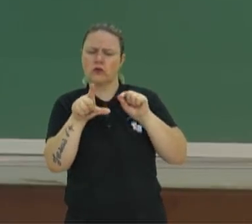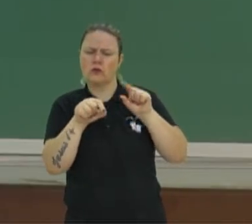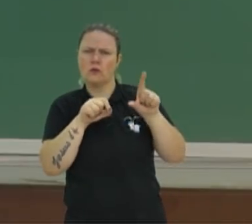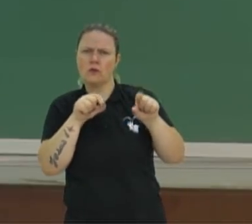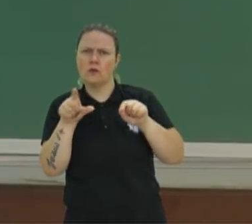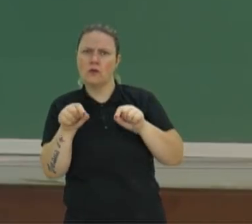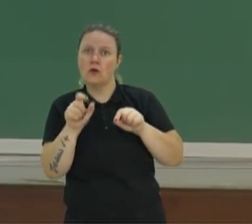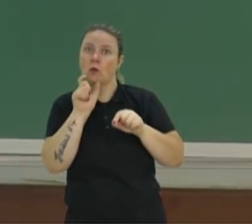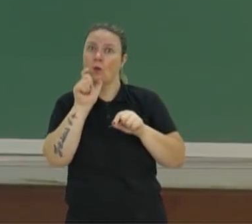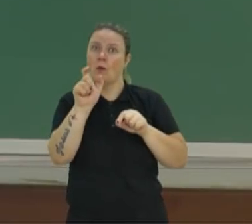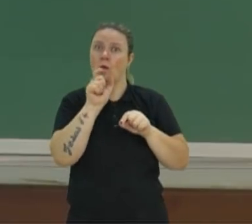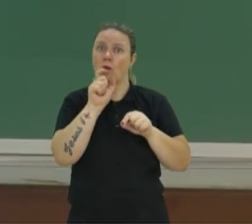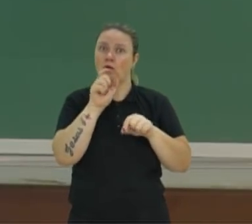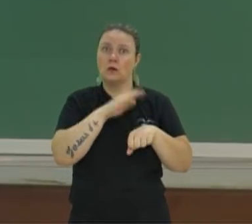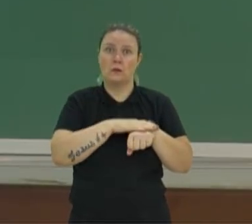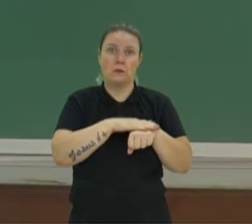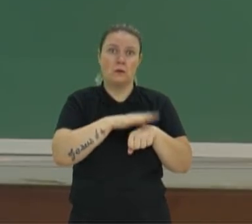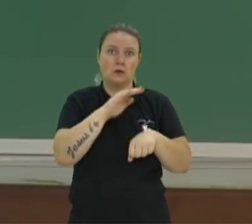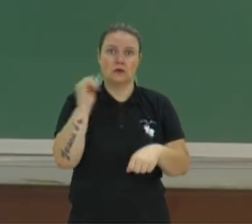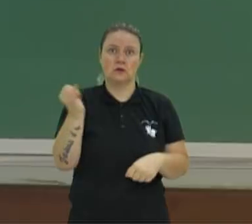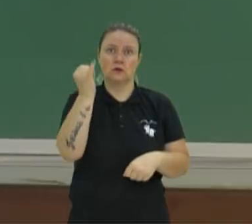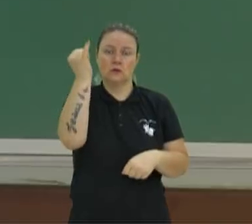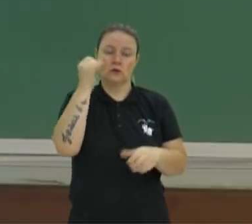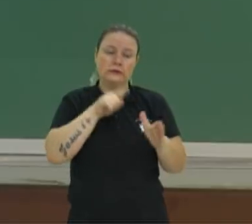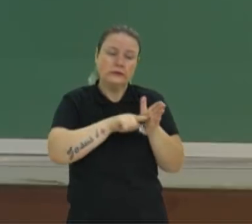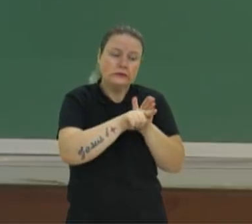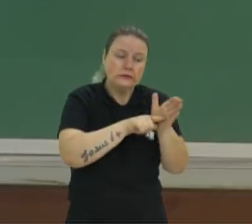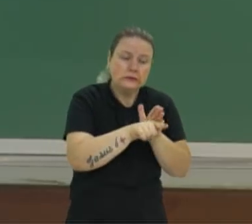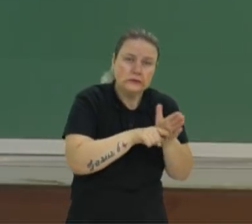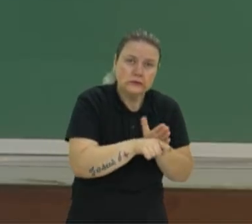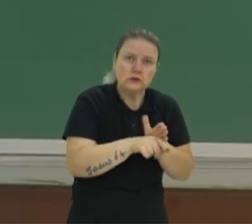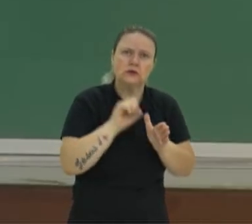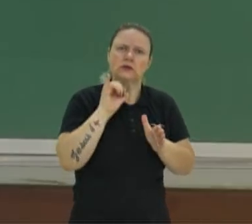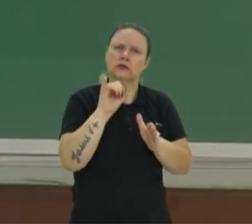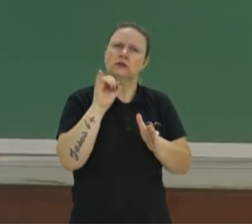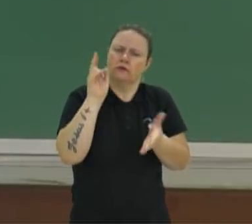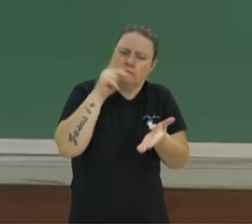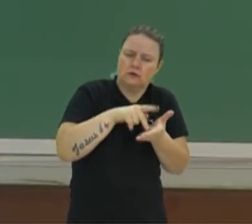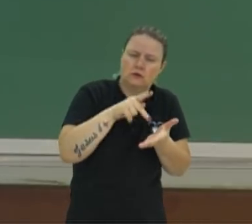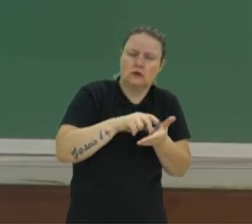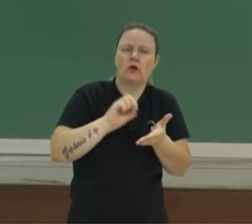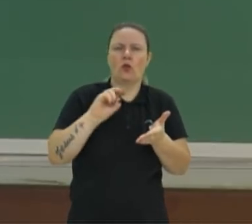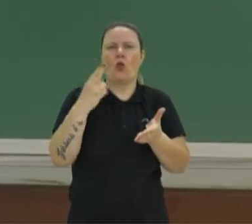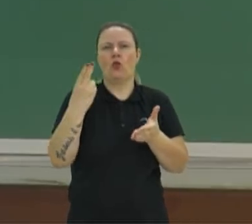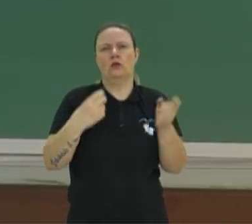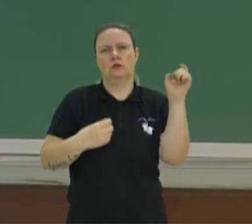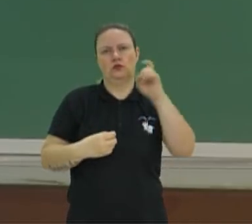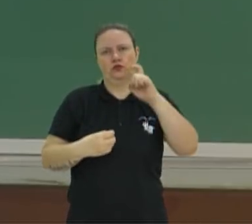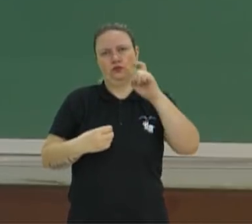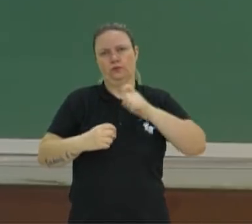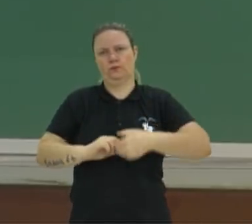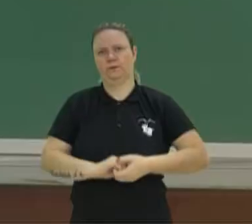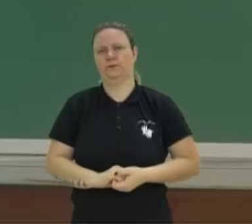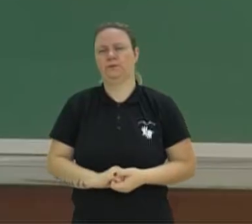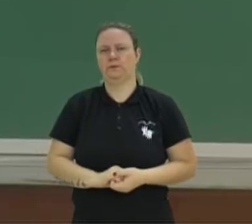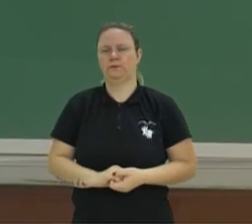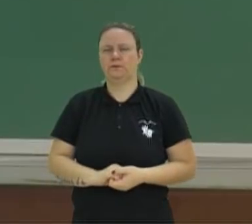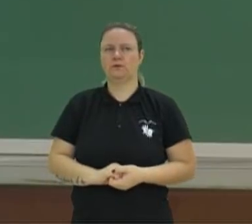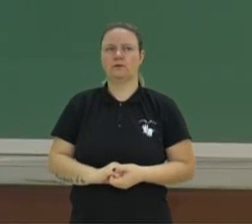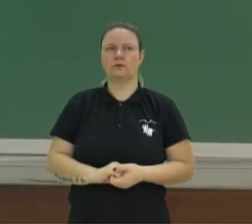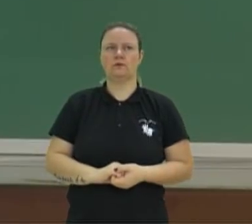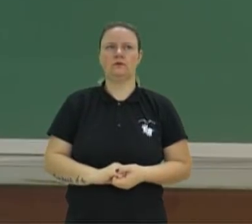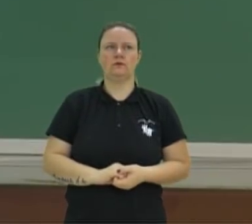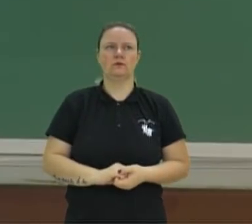uma ideia principal, e pesquisar por essa ideia, por essa palavra. E temos aqui a imagem que dá essa ideia de áudio, né?